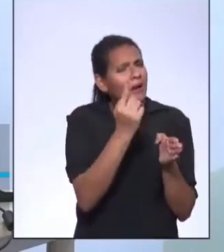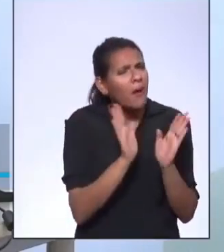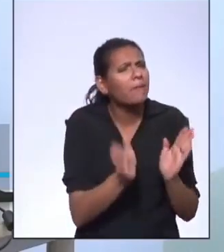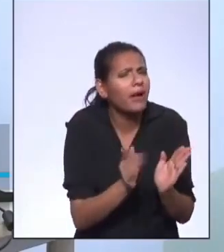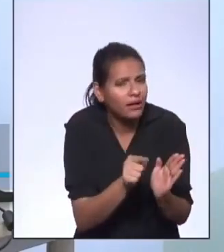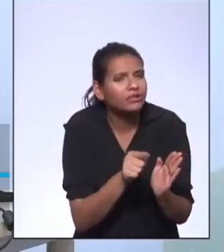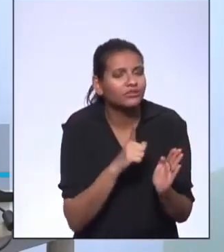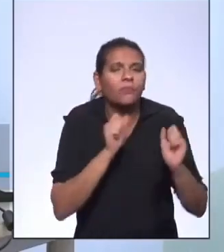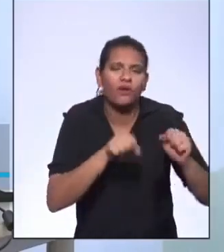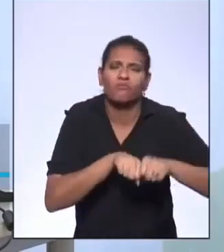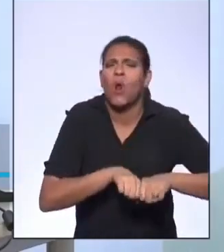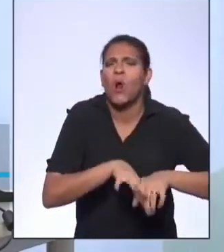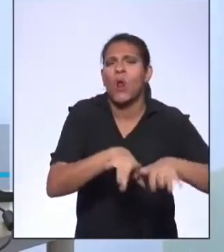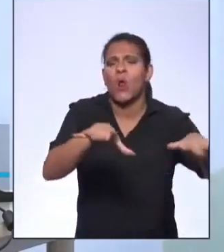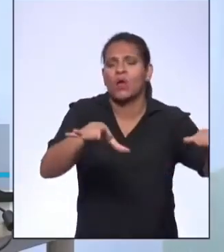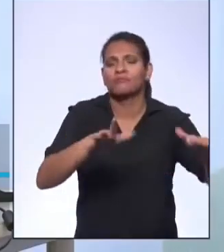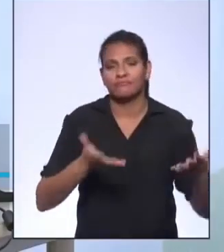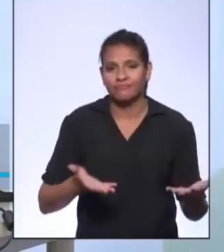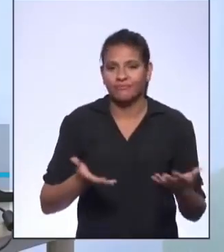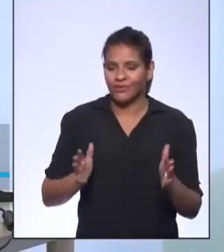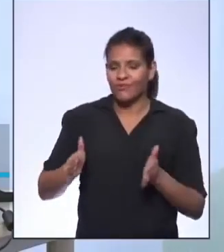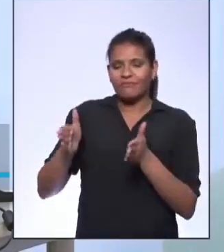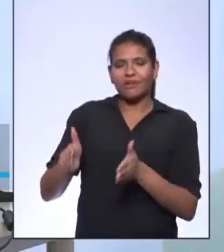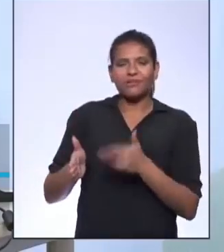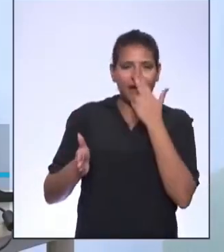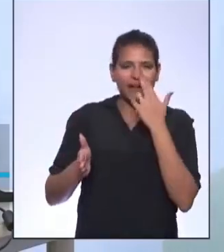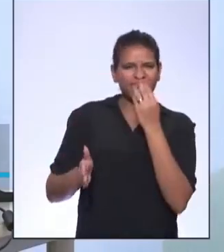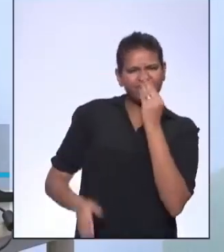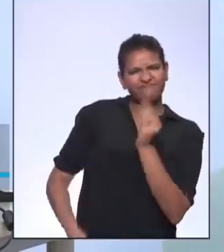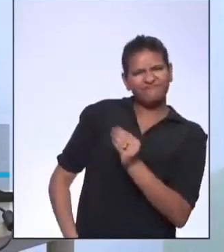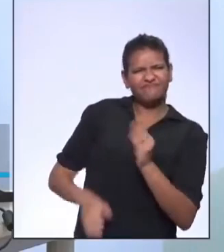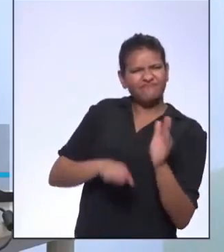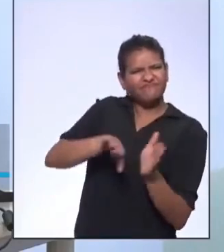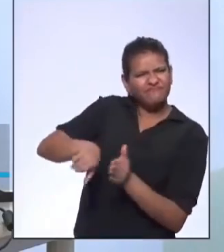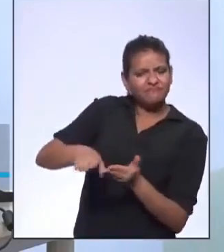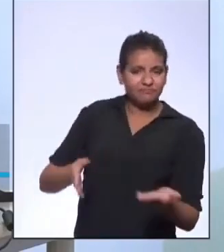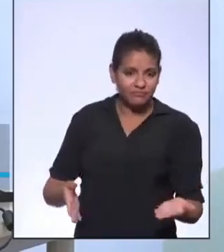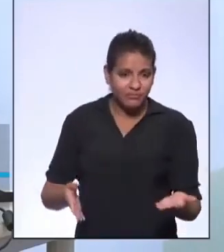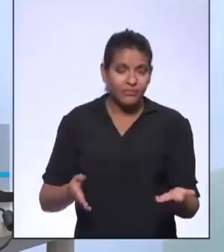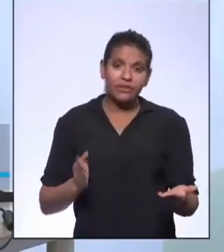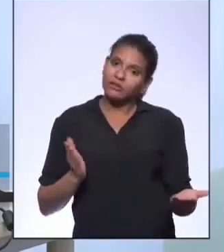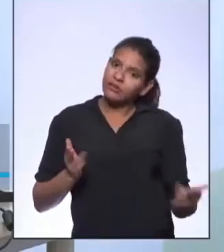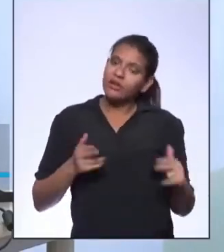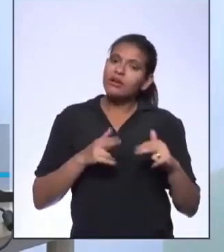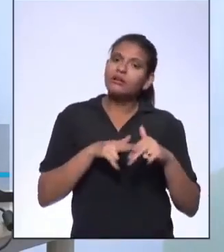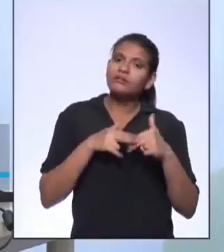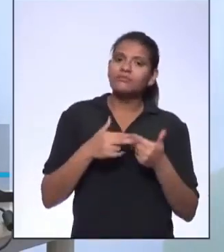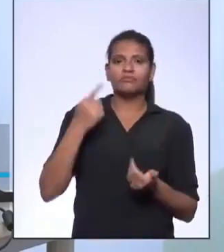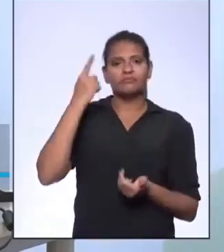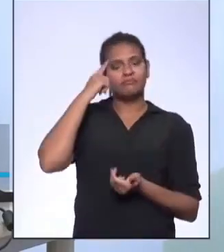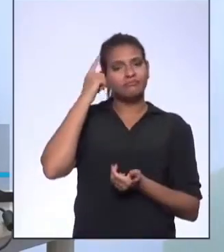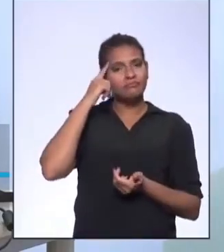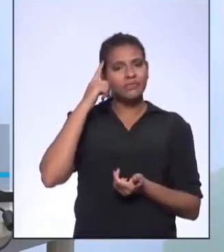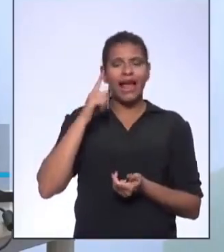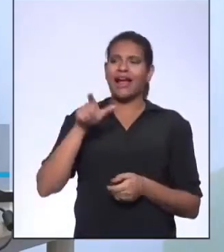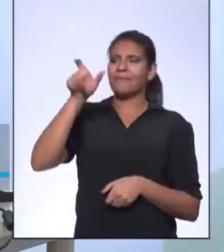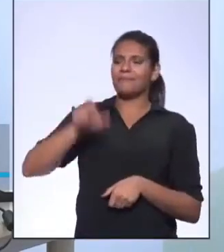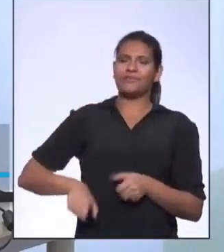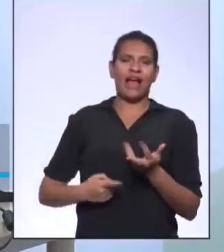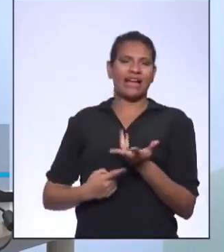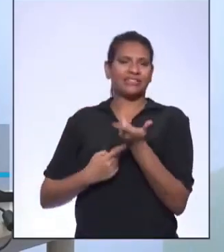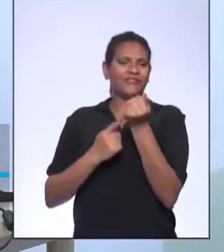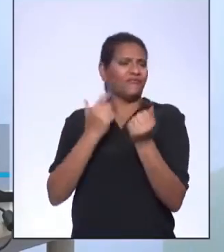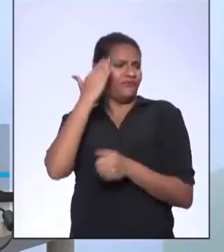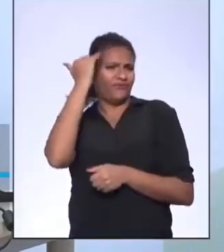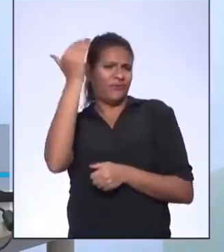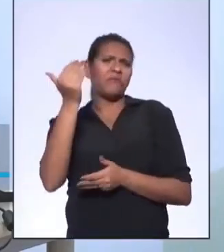uma liberdade individual gigantesca, porque ele tem que também entrar ali nos acordos. Tanto que algumas músicas,